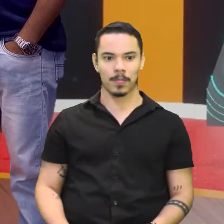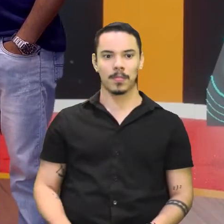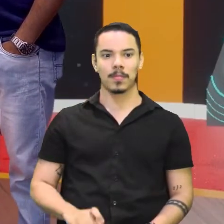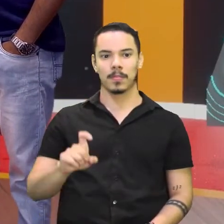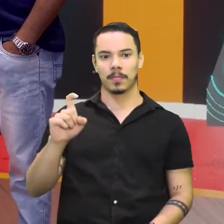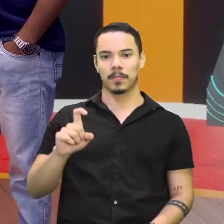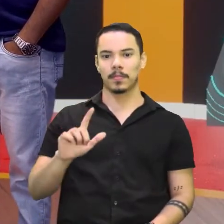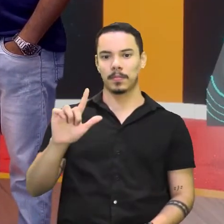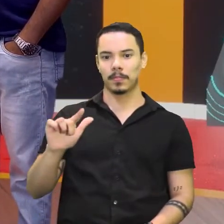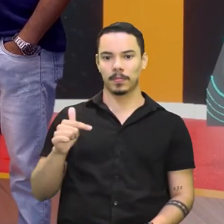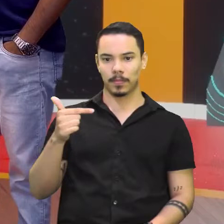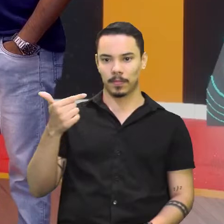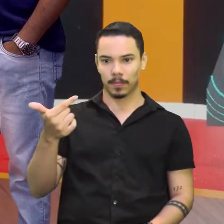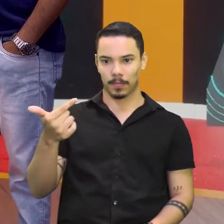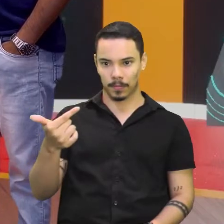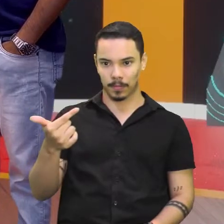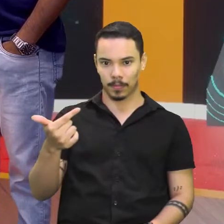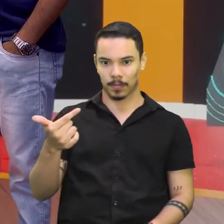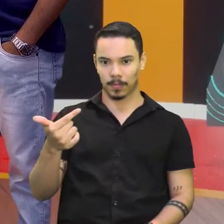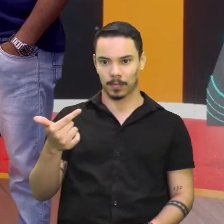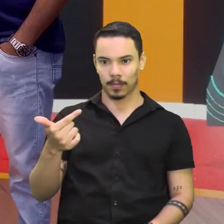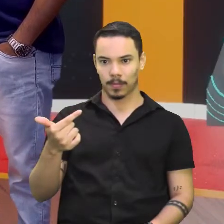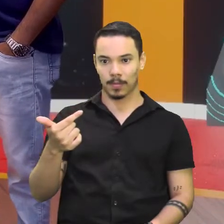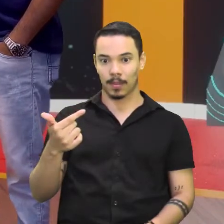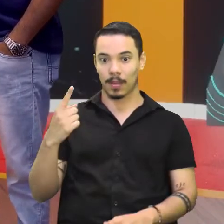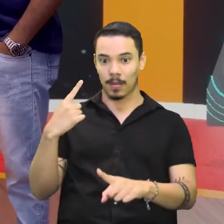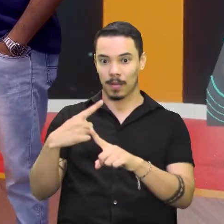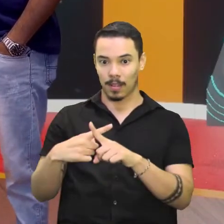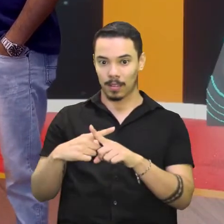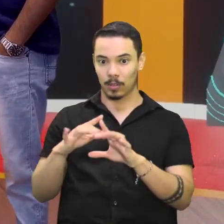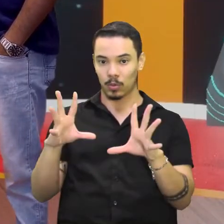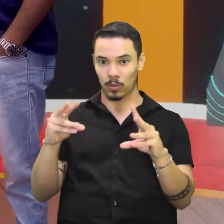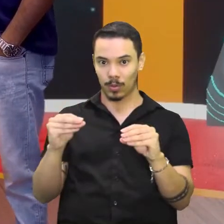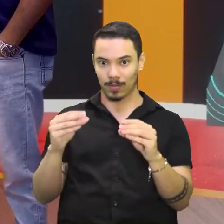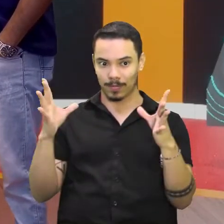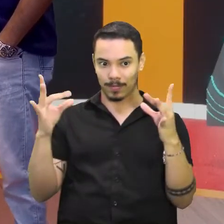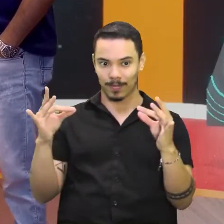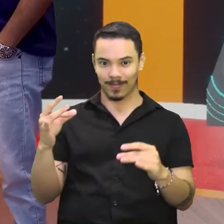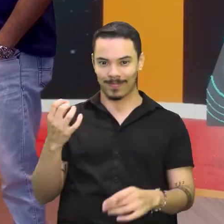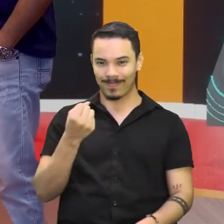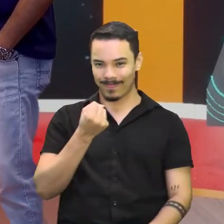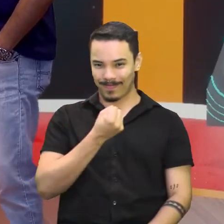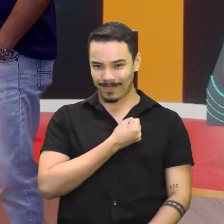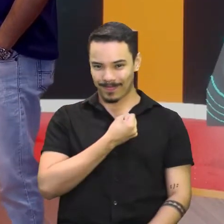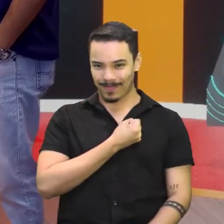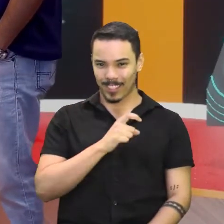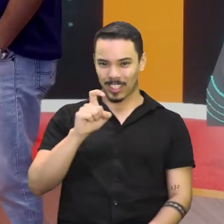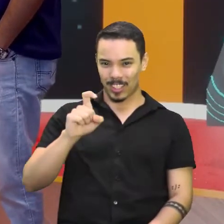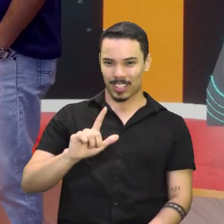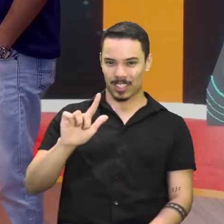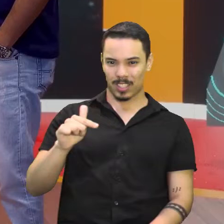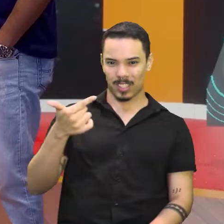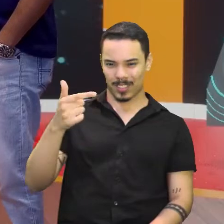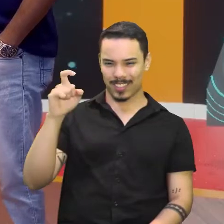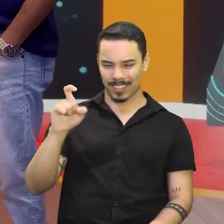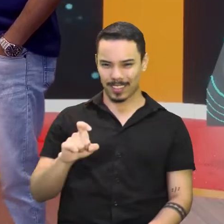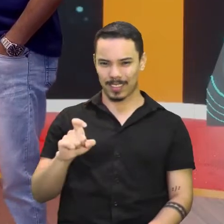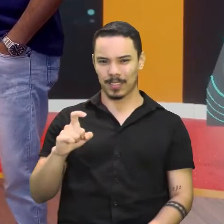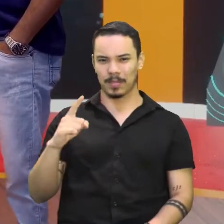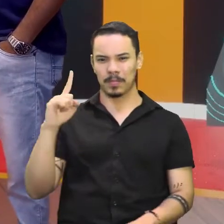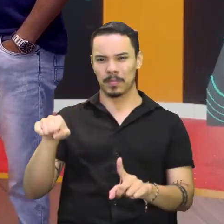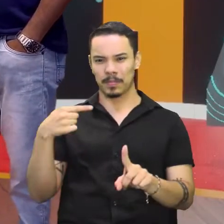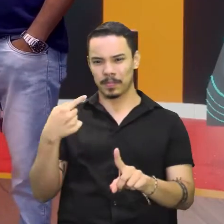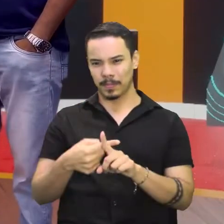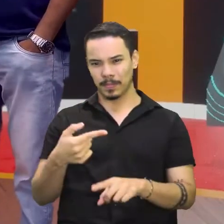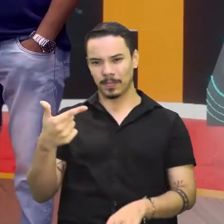vezes x, mais 2 vezes 3x, menos 2, menos 3. E beleza.